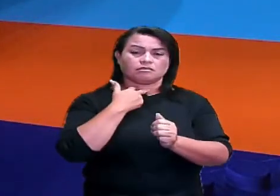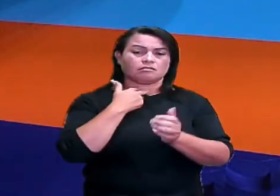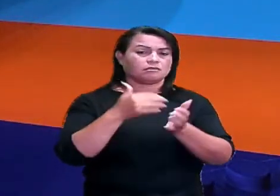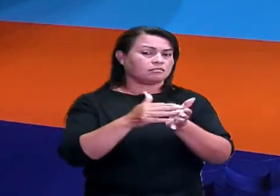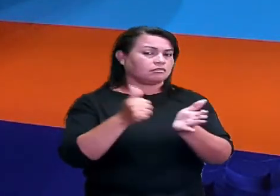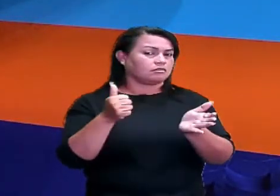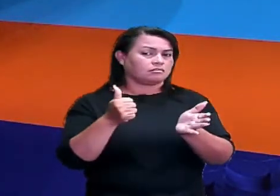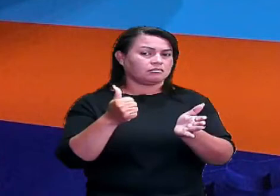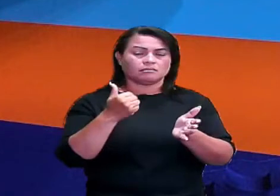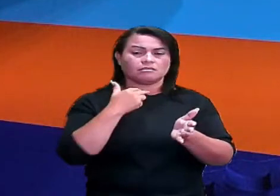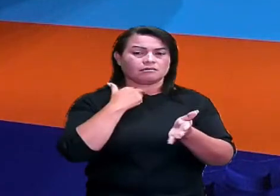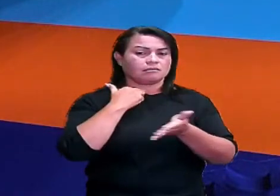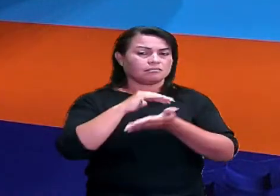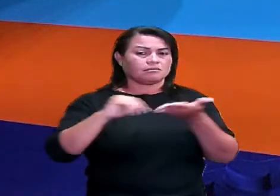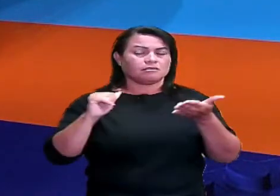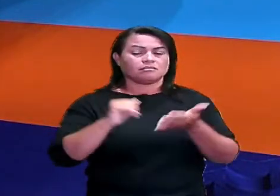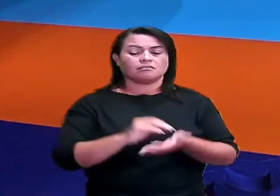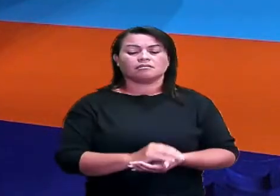perto da letra Q.